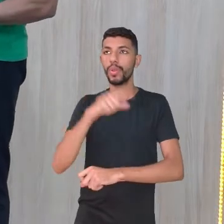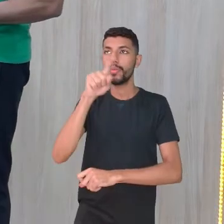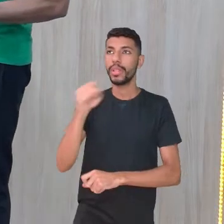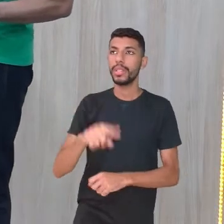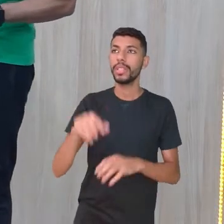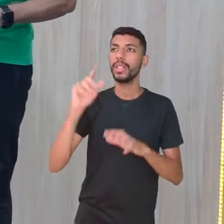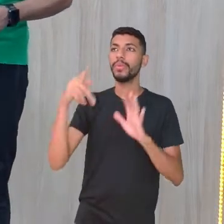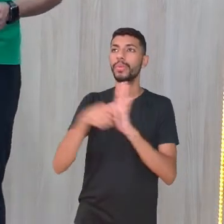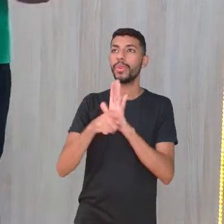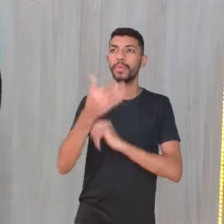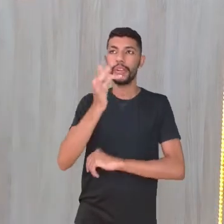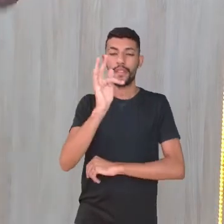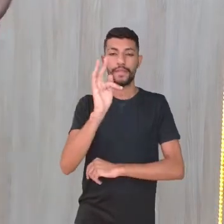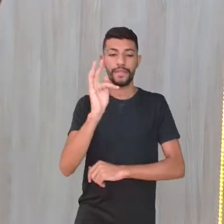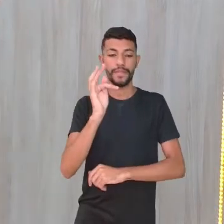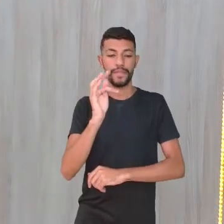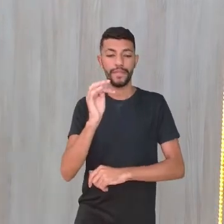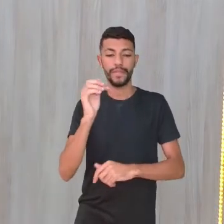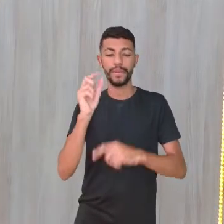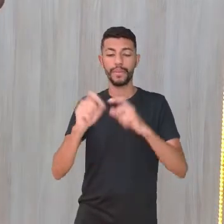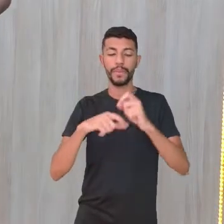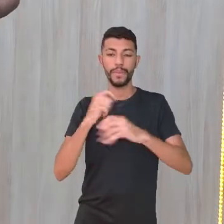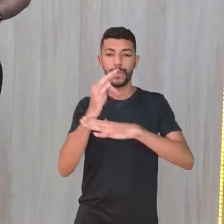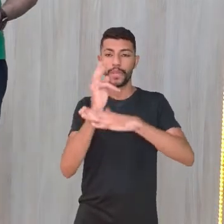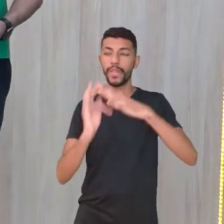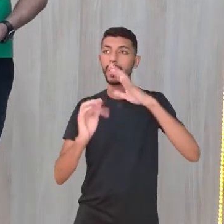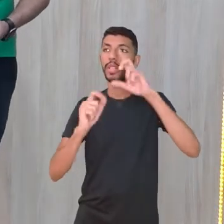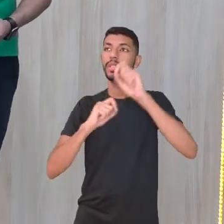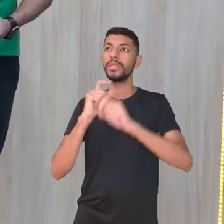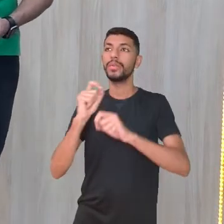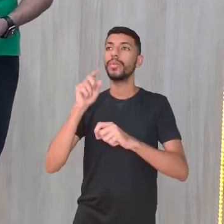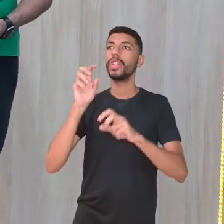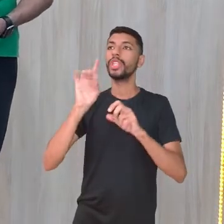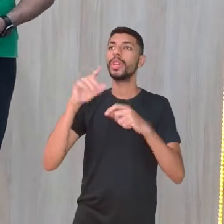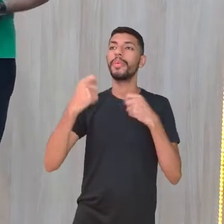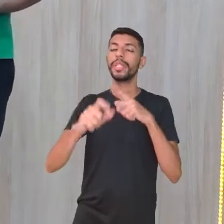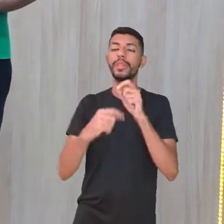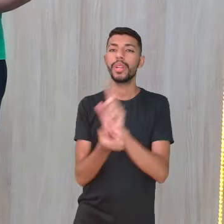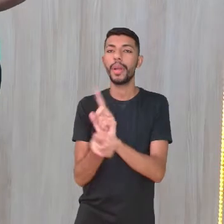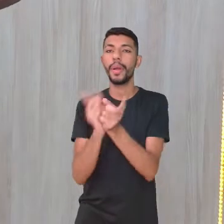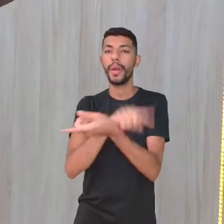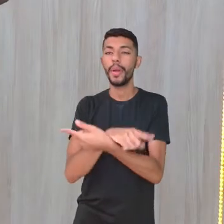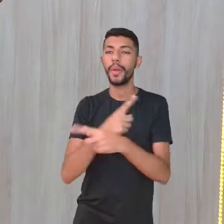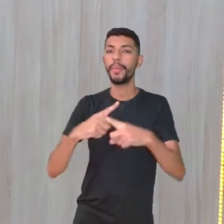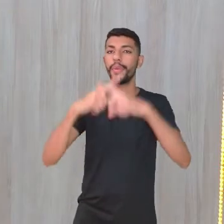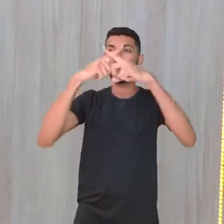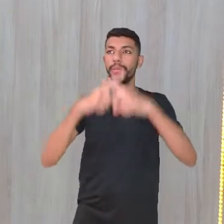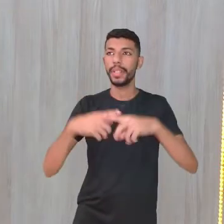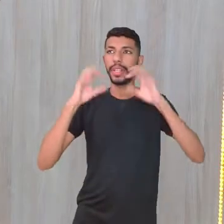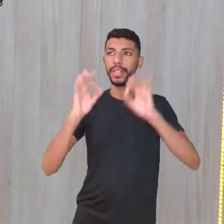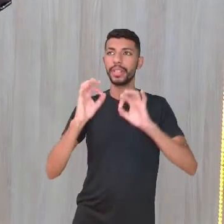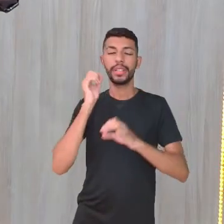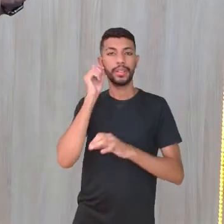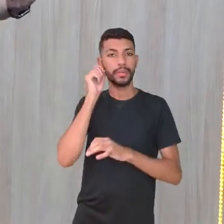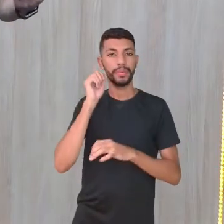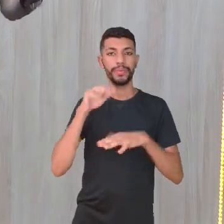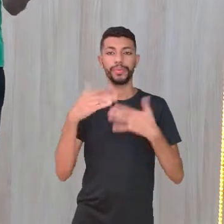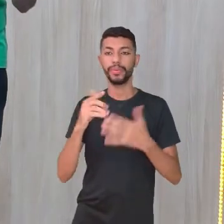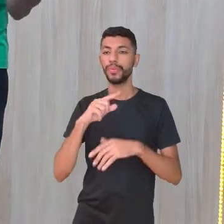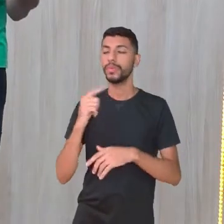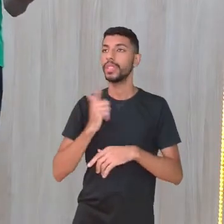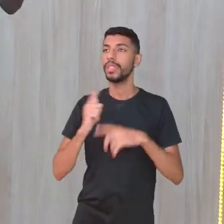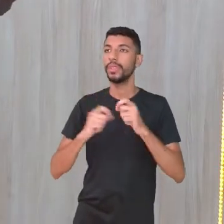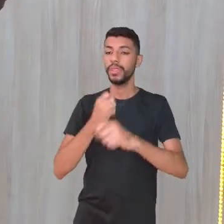só multiplicar o número inteiro pelo inverso, tá, da fração. Então, você pega o número inteiro que vai estar